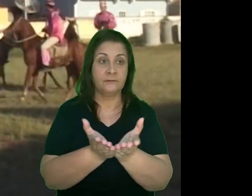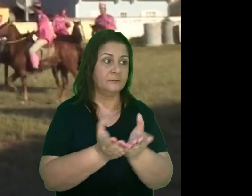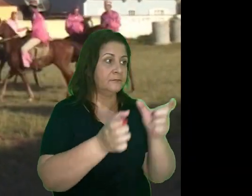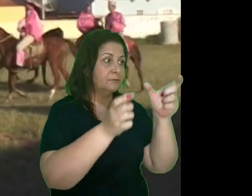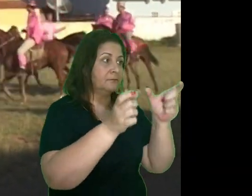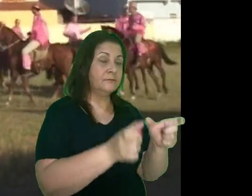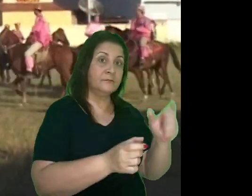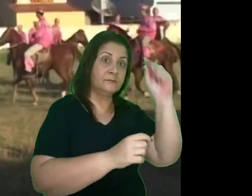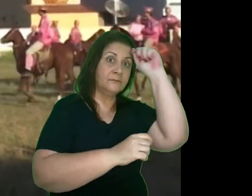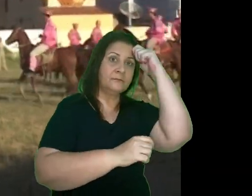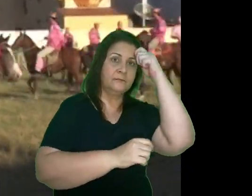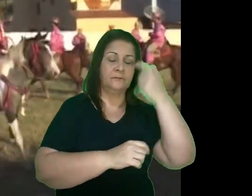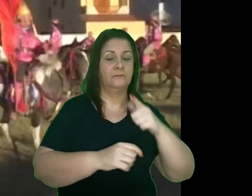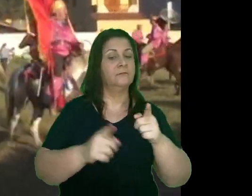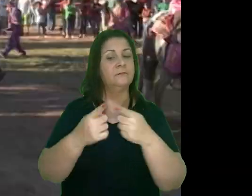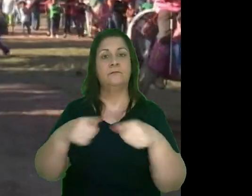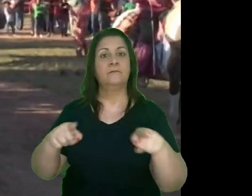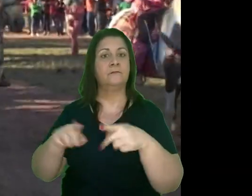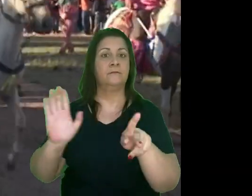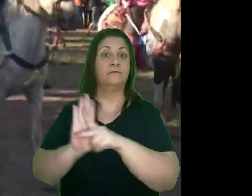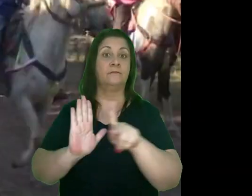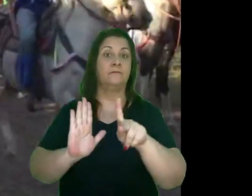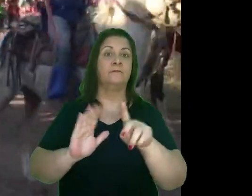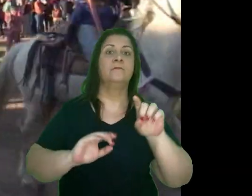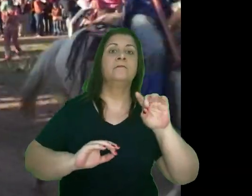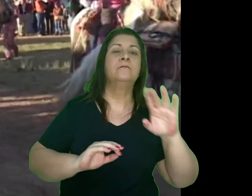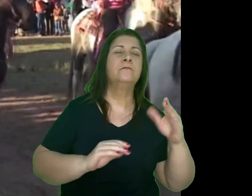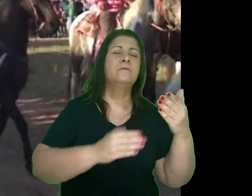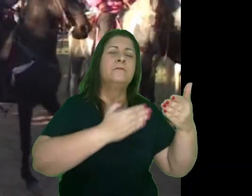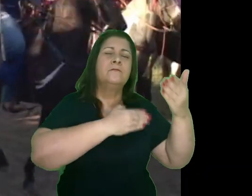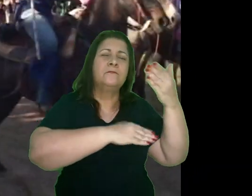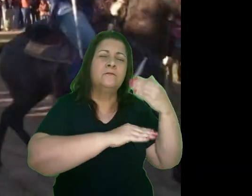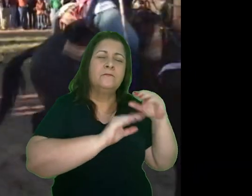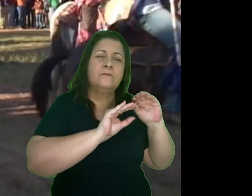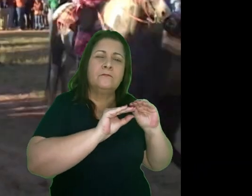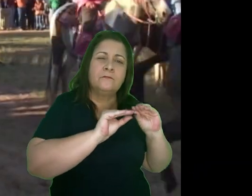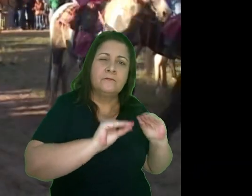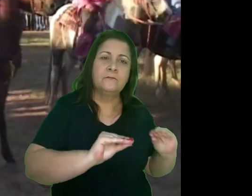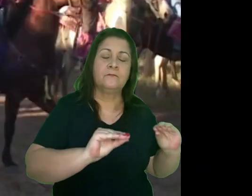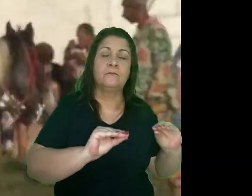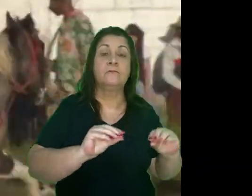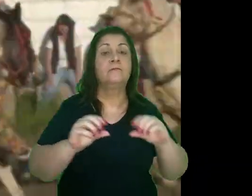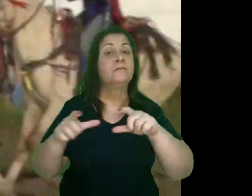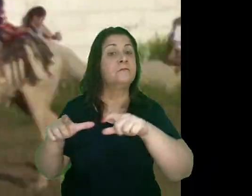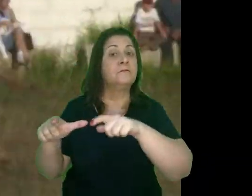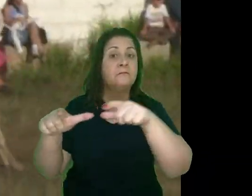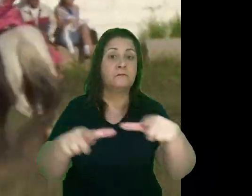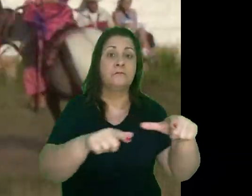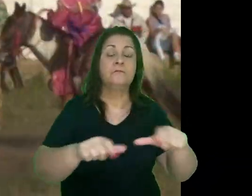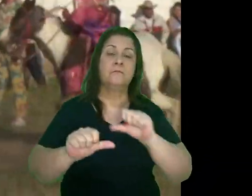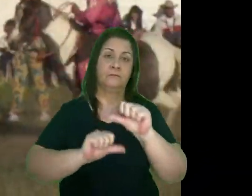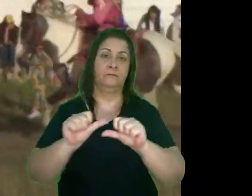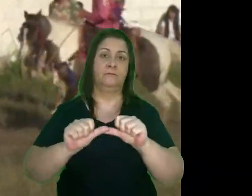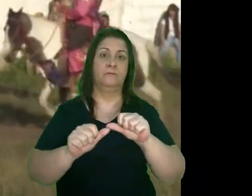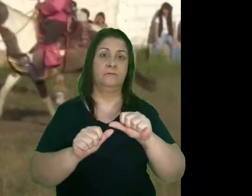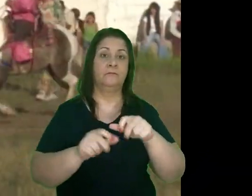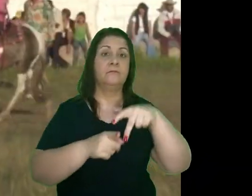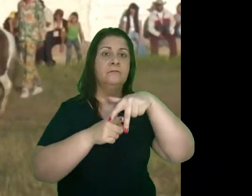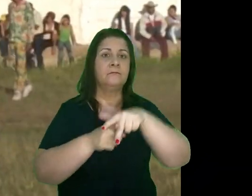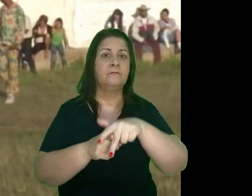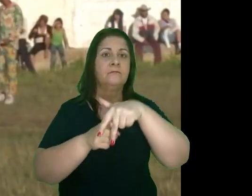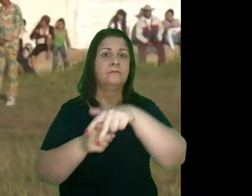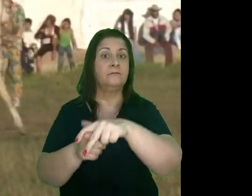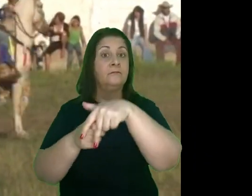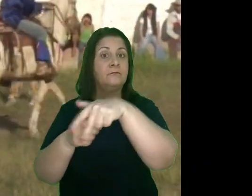mouros, só que sem música original, somente com acompanhamentos de fundo, mudando conforme o lugar. Montados em cavalos,